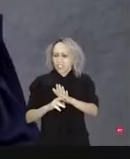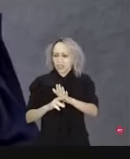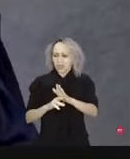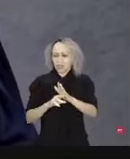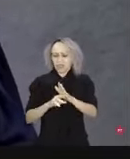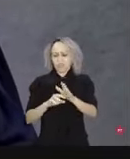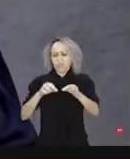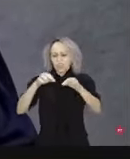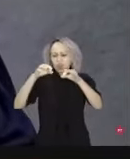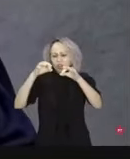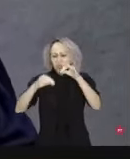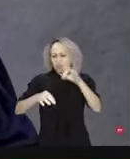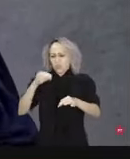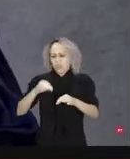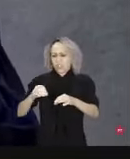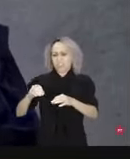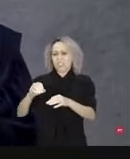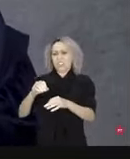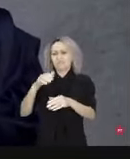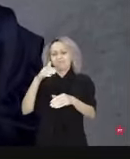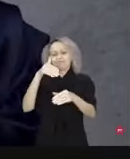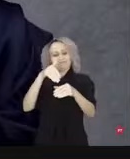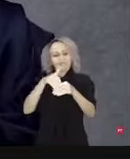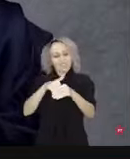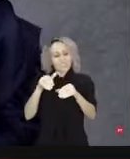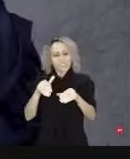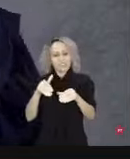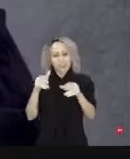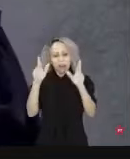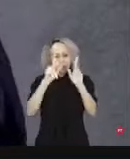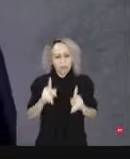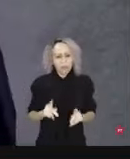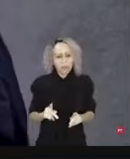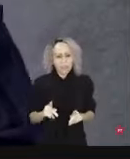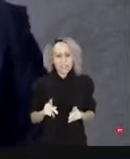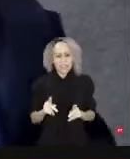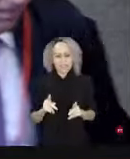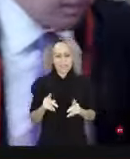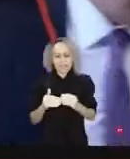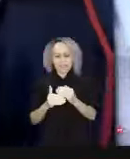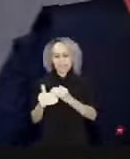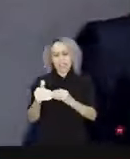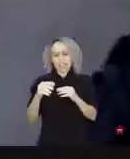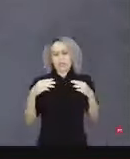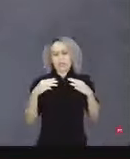e felicidades nessa nova missão. Muito obrigado.